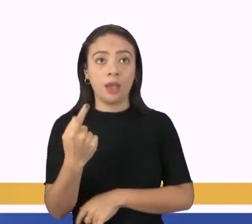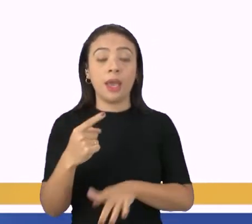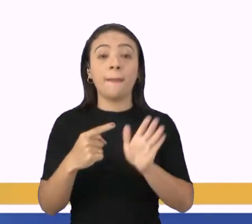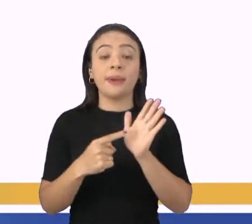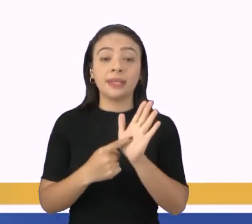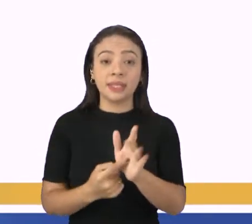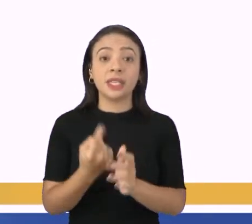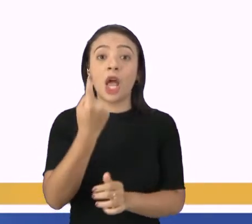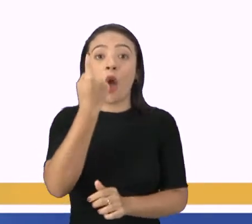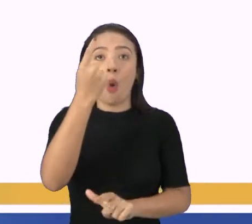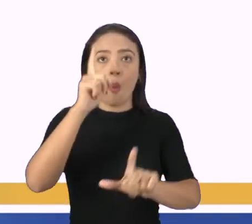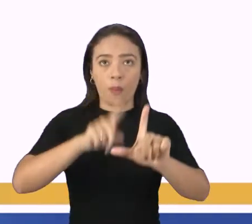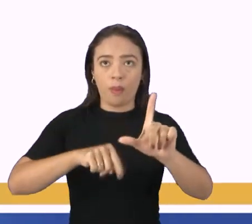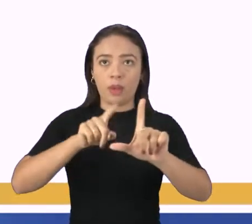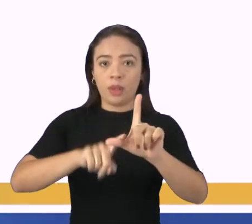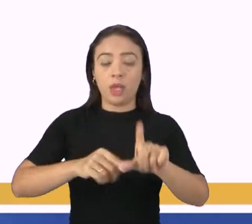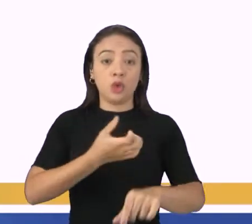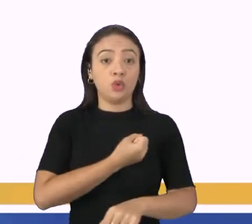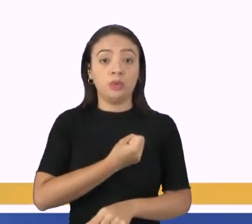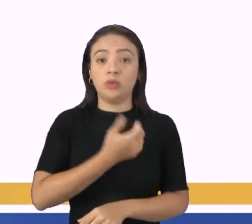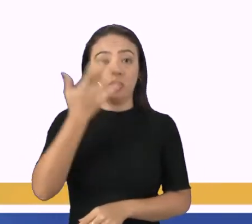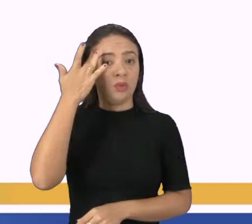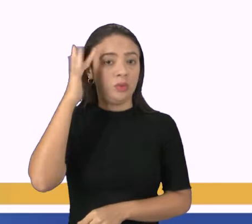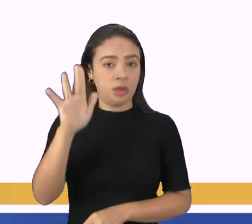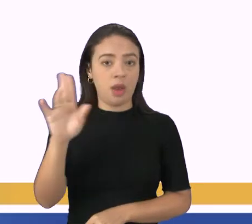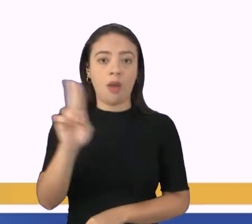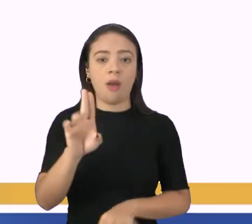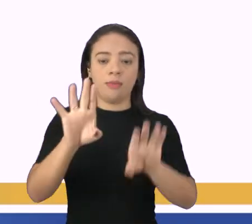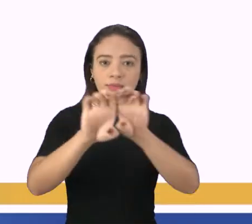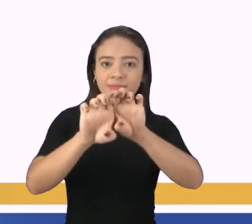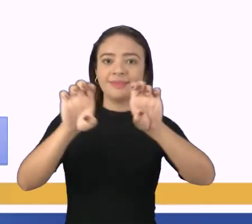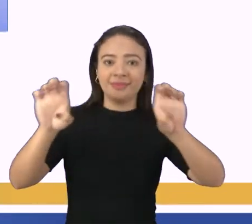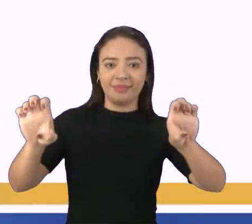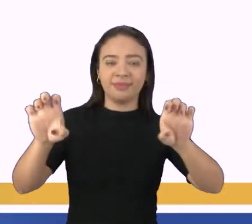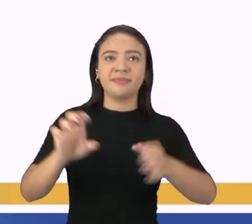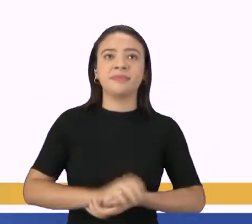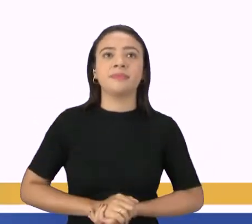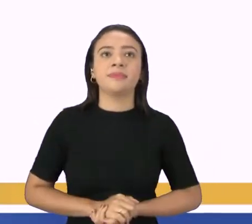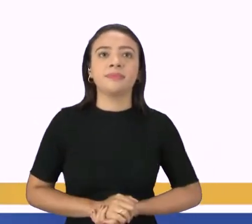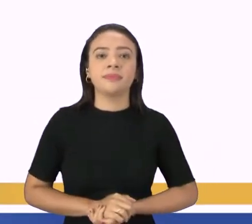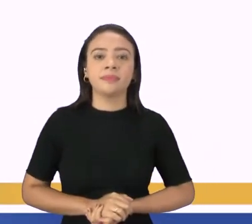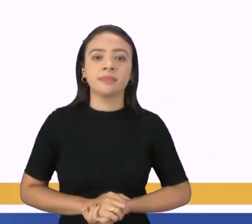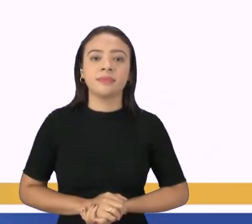número desconhecido chama-se equação.